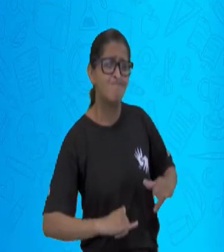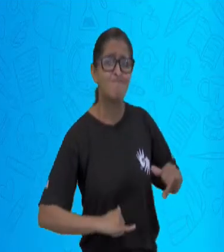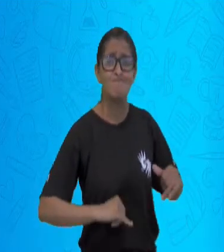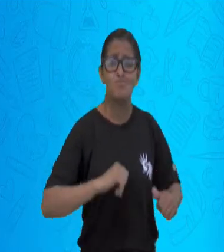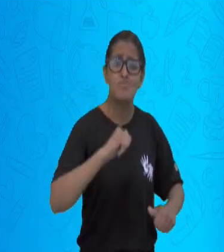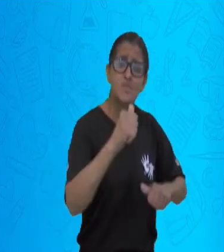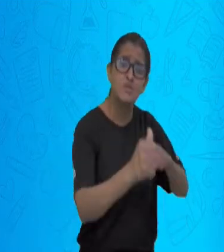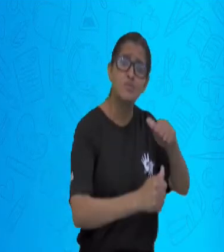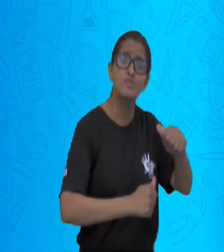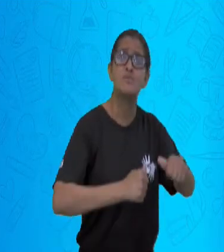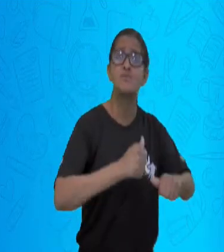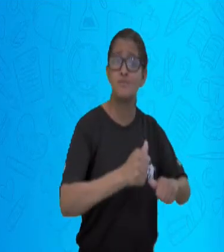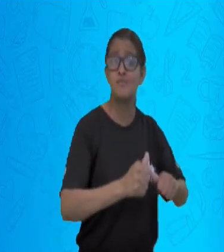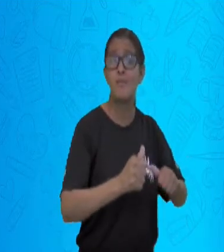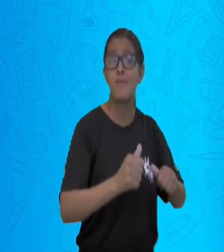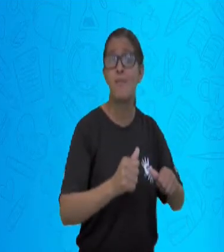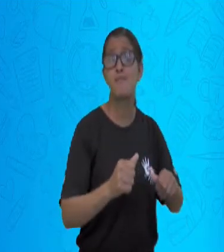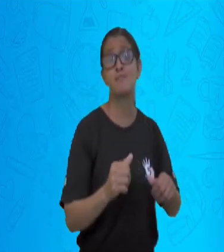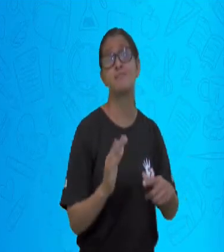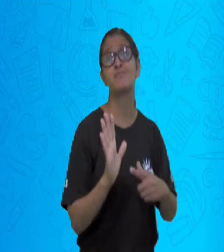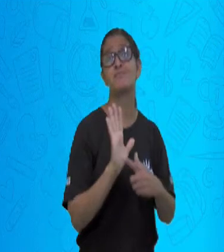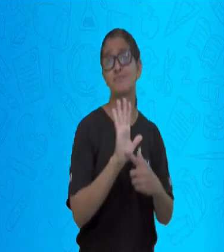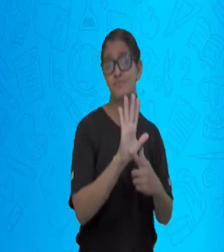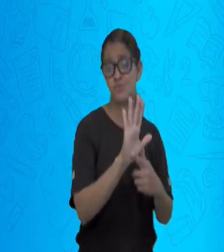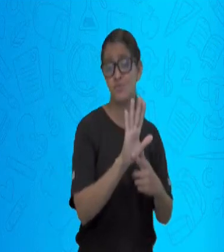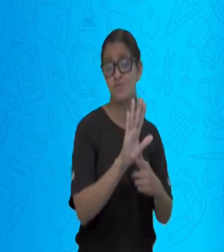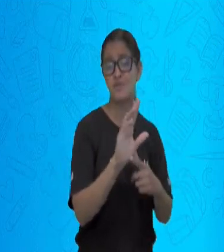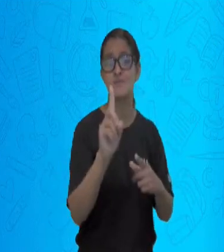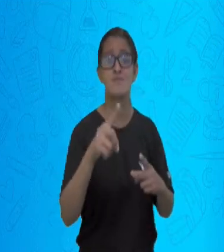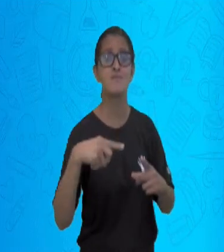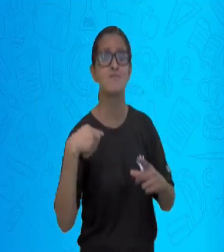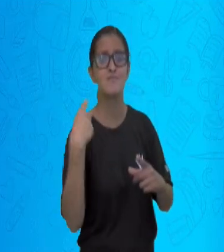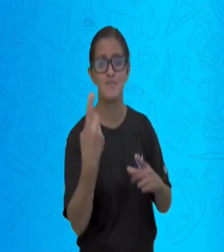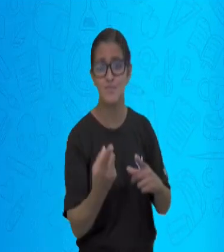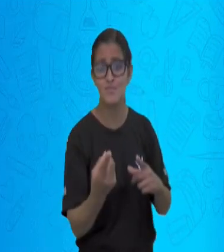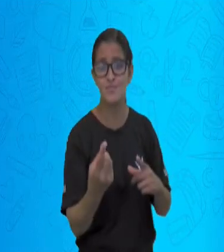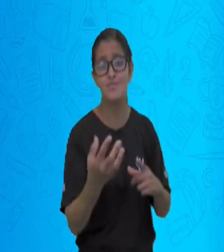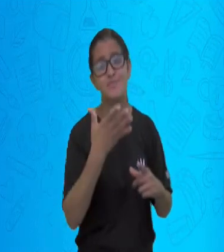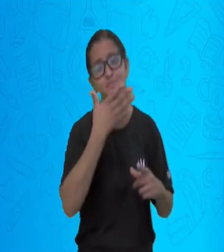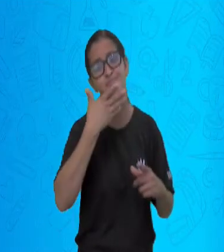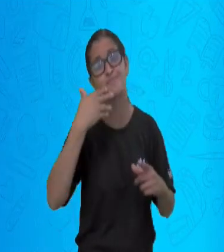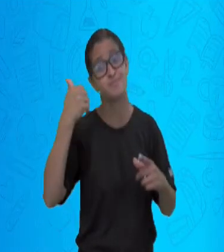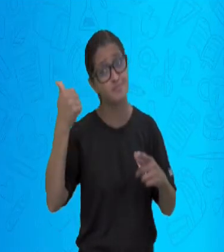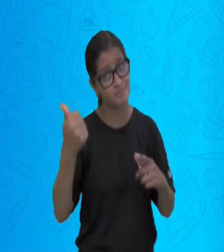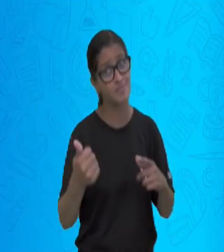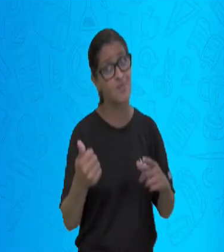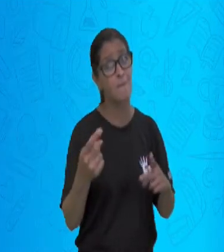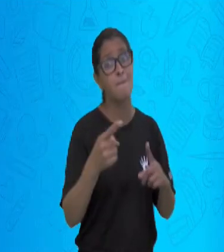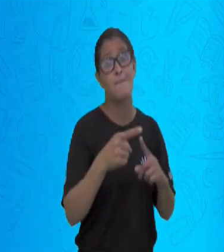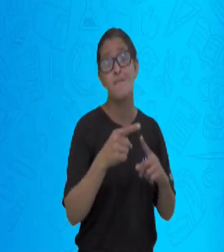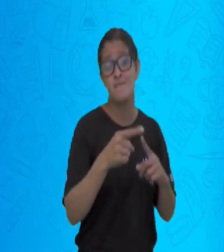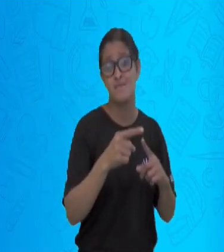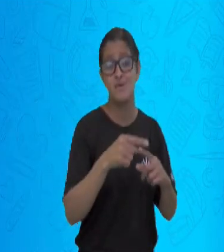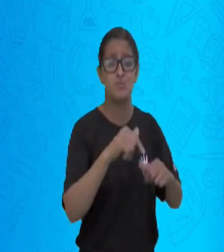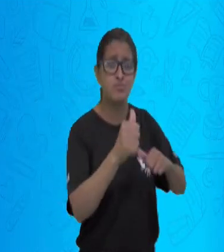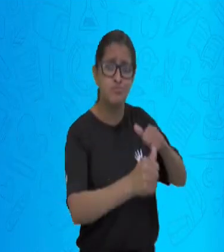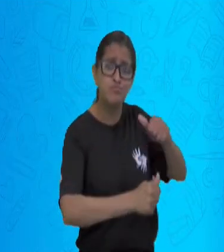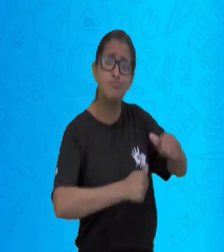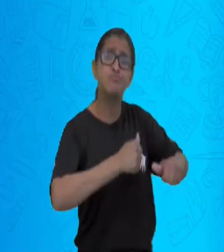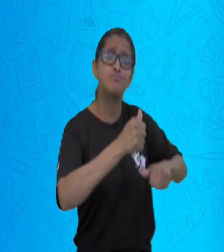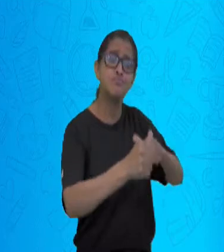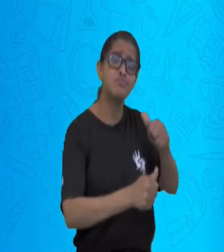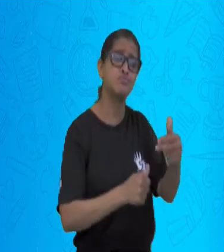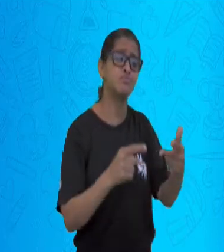grande mudança, uma transformação ao longo do tempo. Então, as mudanças no espaço geográfico, elas são muito perceptíveis, porque elas também